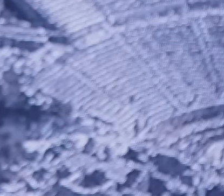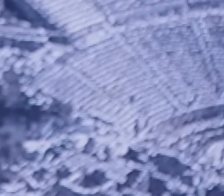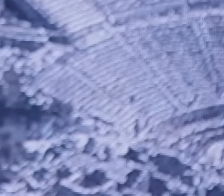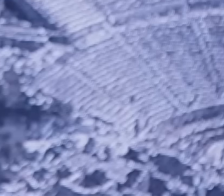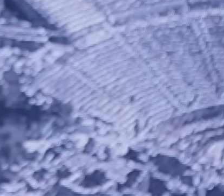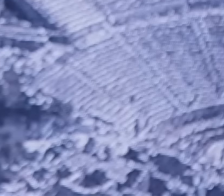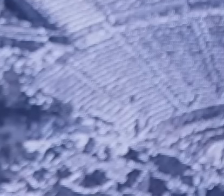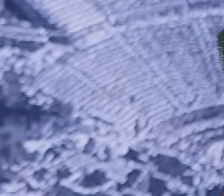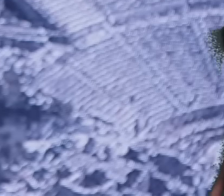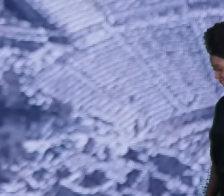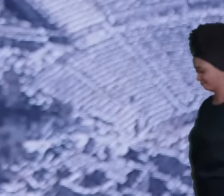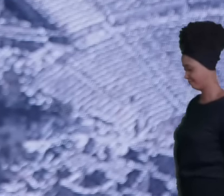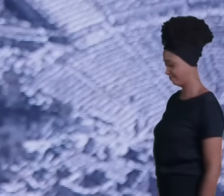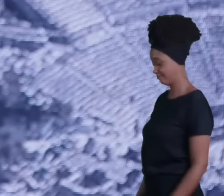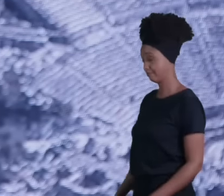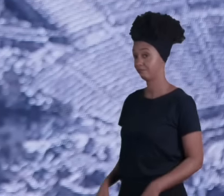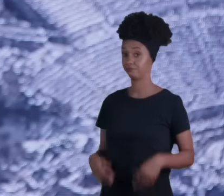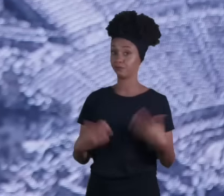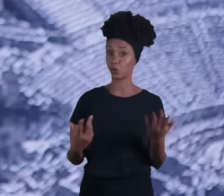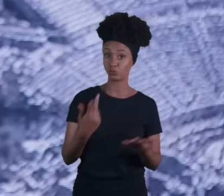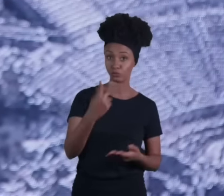A tua vida não é tua.